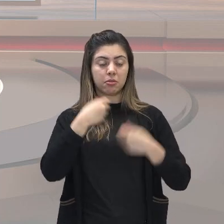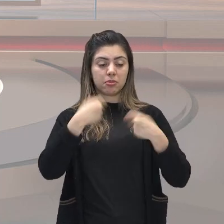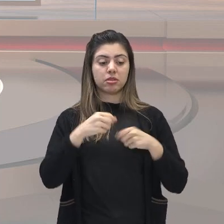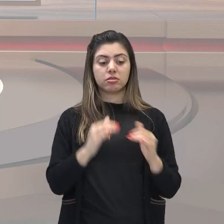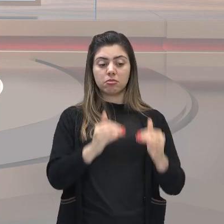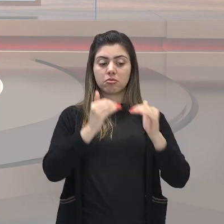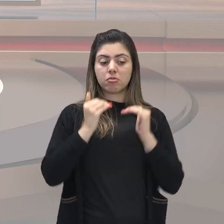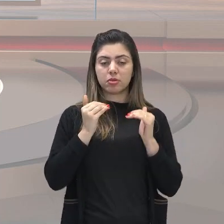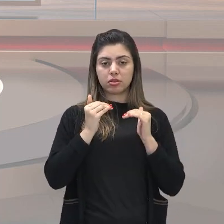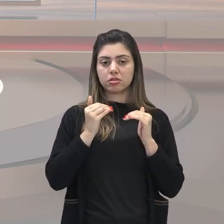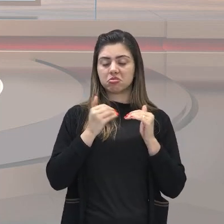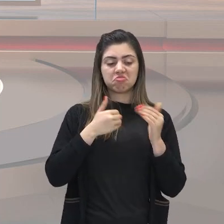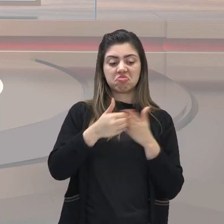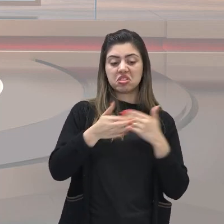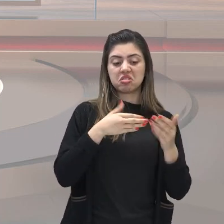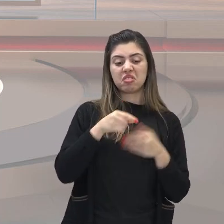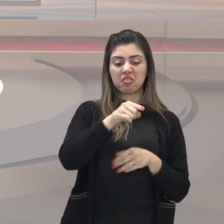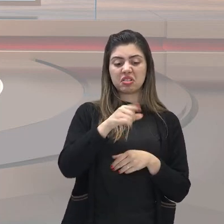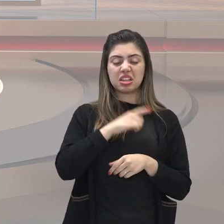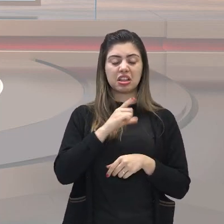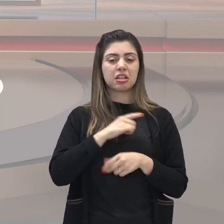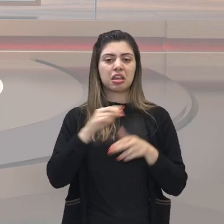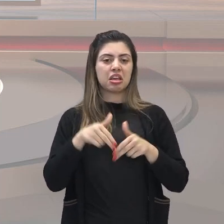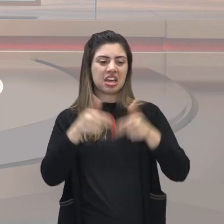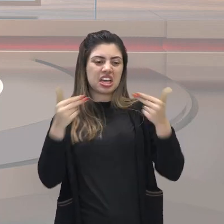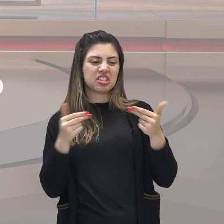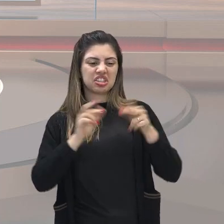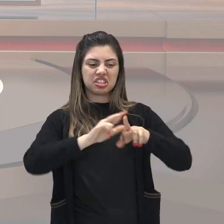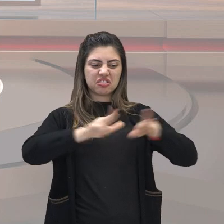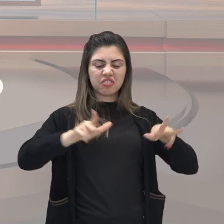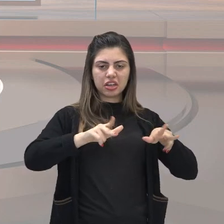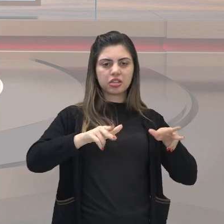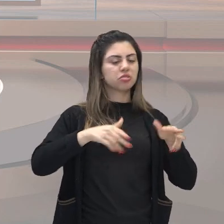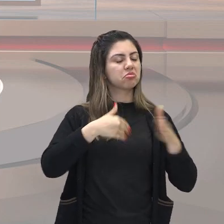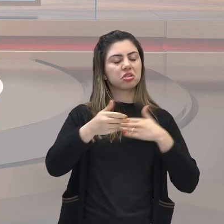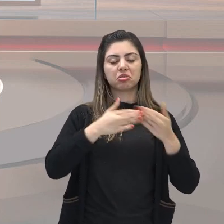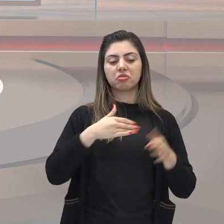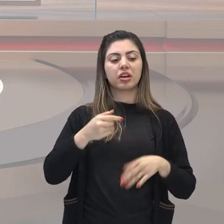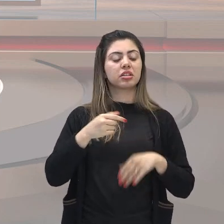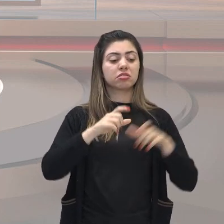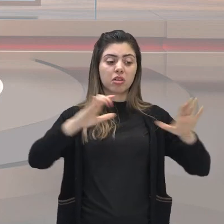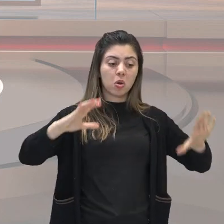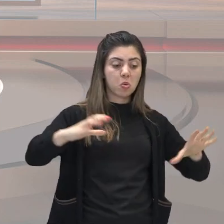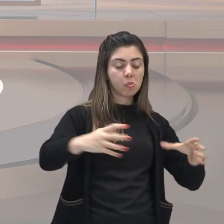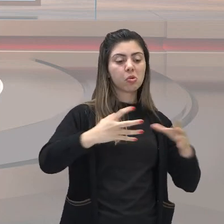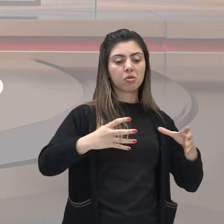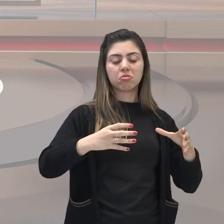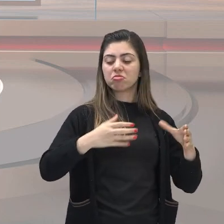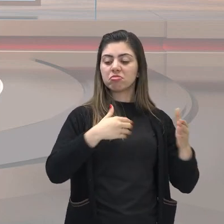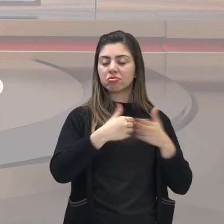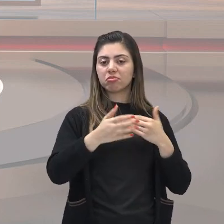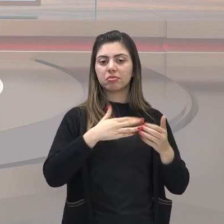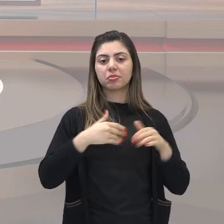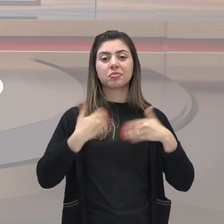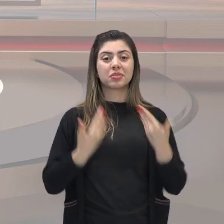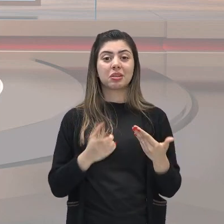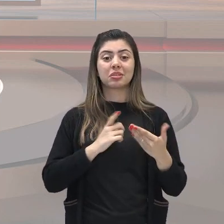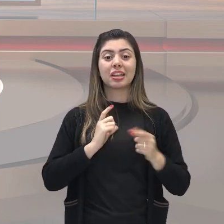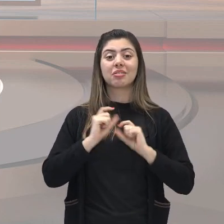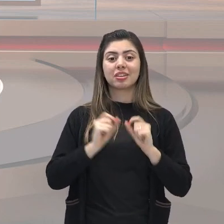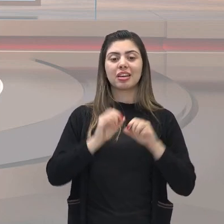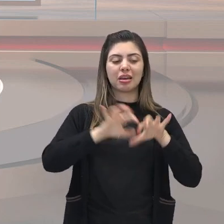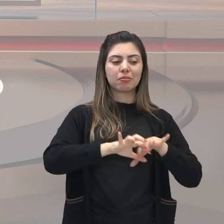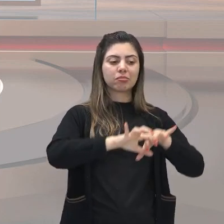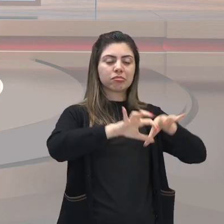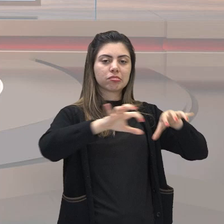mim. Não interessa se é de uma etnia inimiga dessa etnia, está aqui junto, acabou-se. Então isso vai gerar o quê? Separações